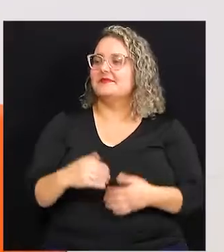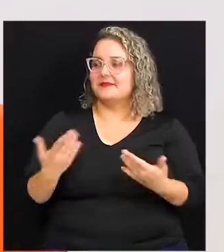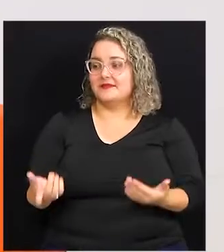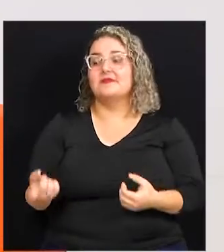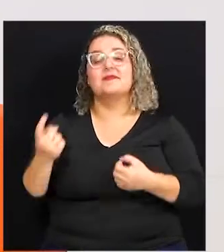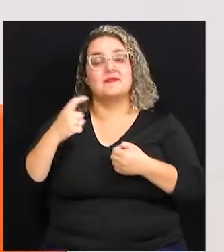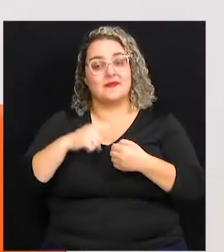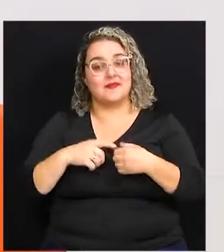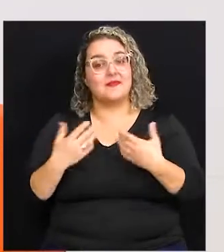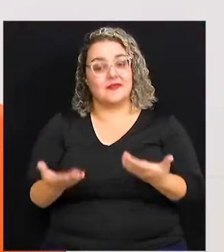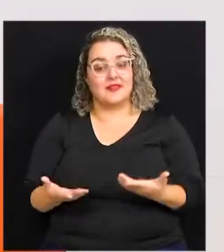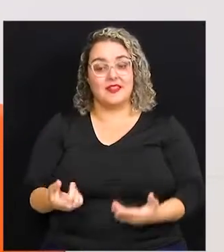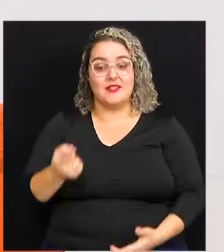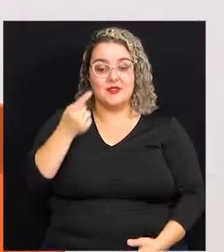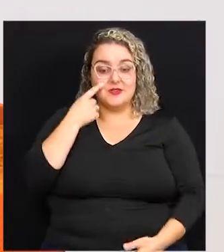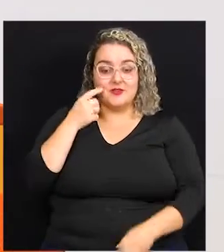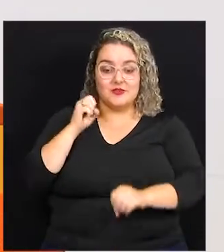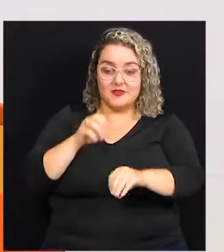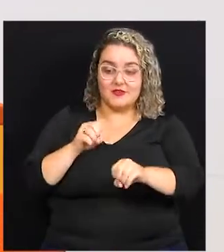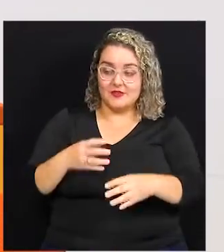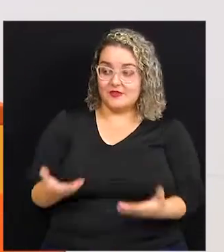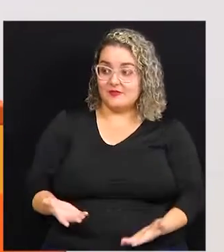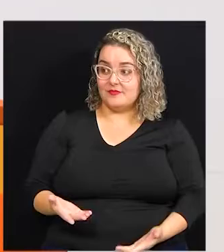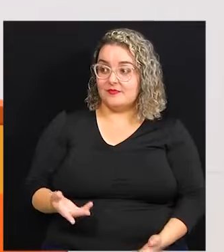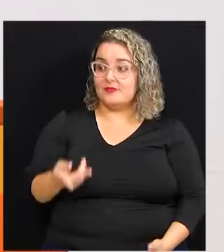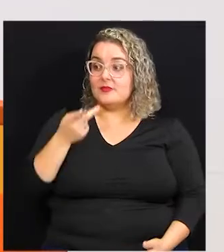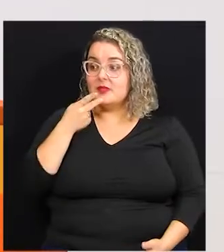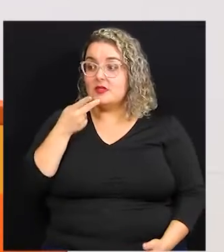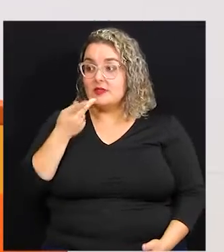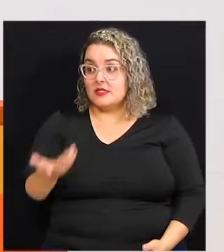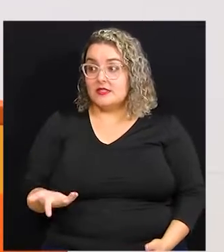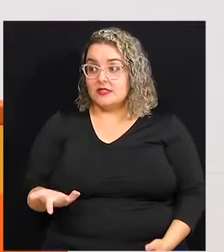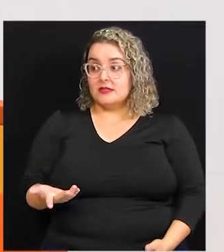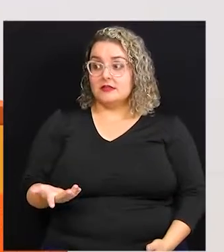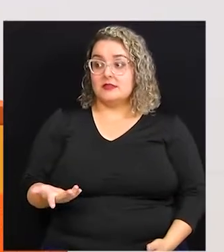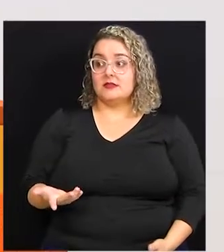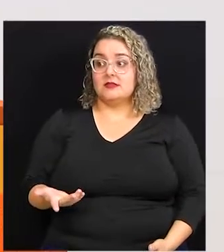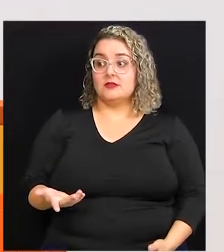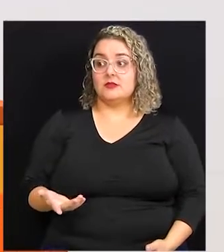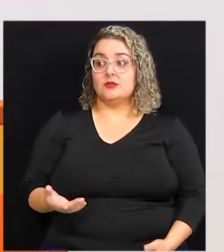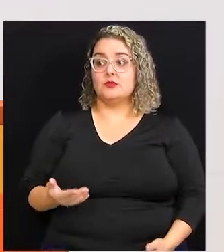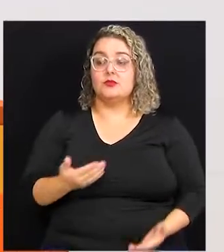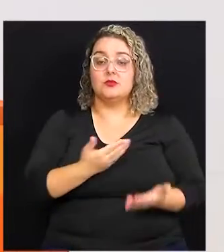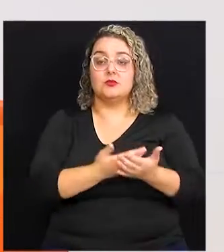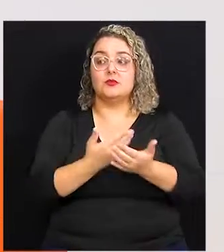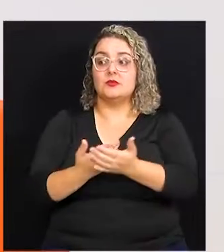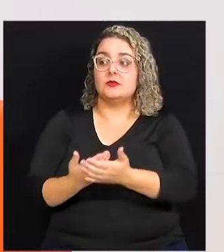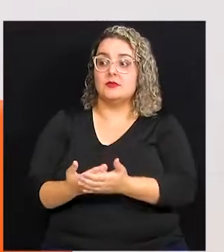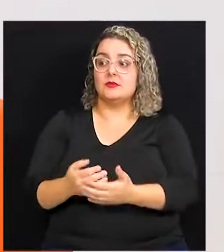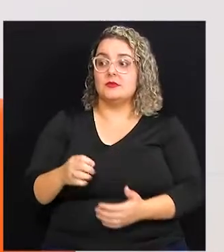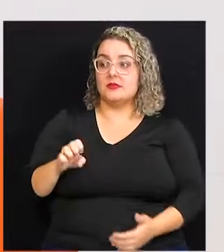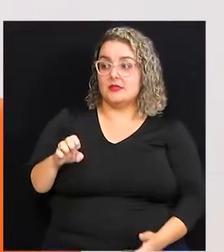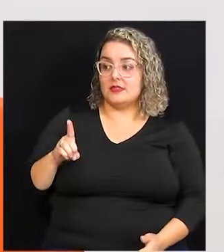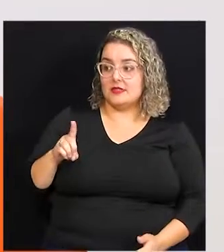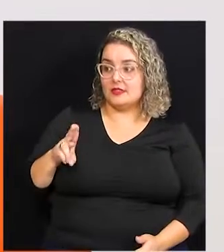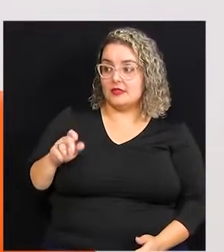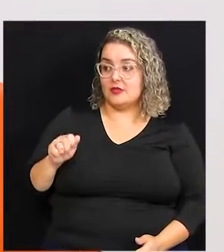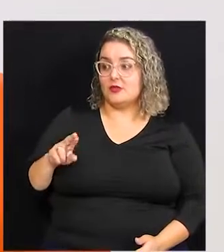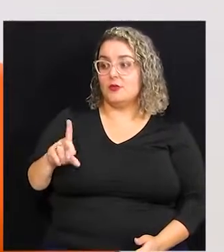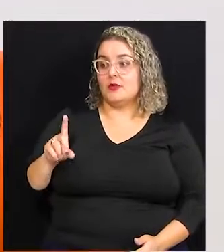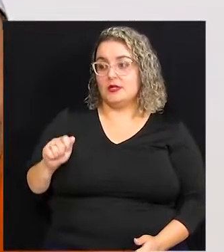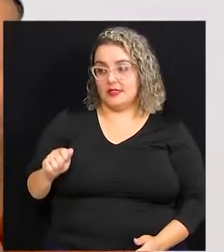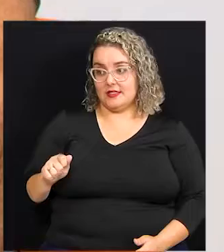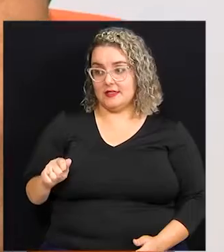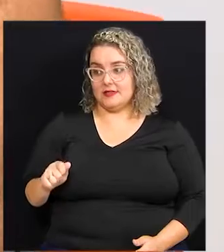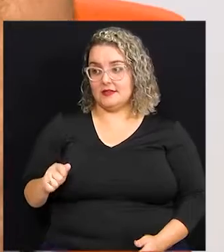Bom, a gente está de volta aqui no quadro De Olho na Educação, justamente para falar, não é, com os estudantes. Estou aqui com a